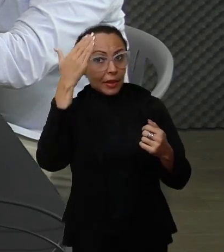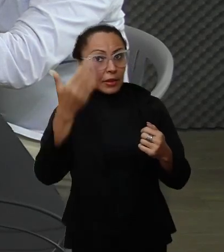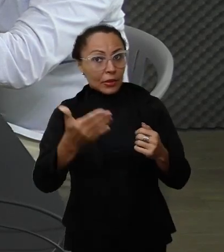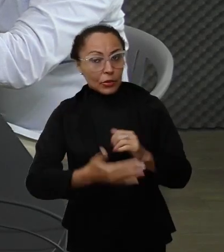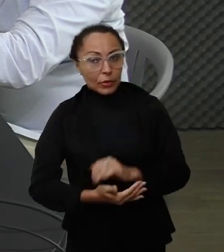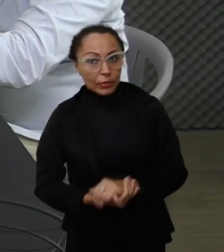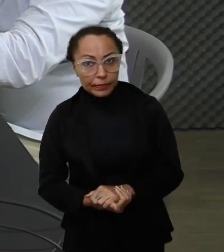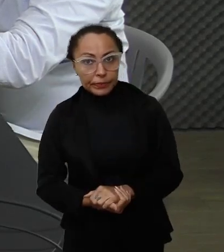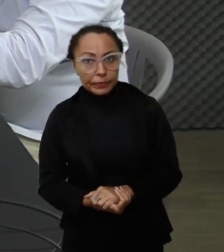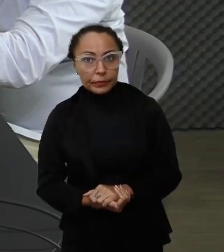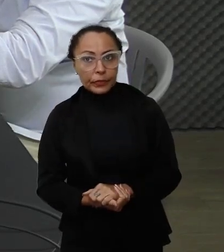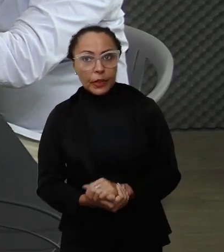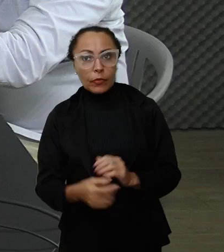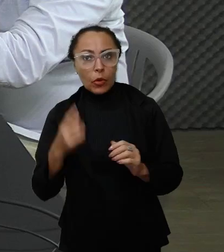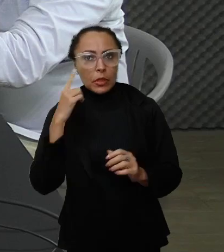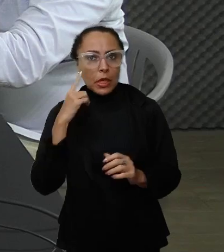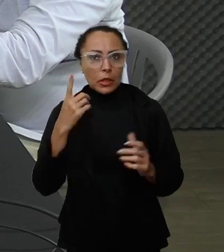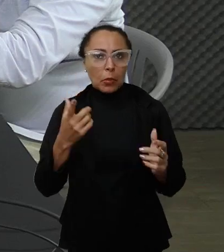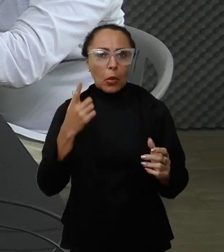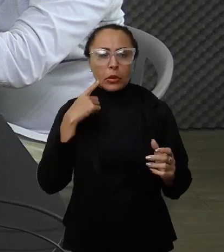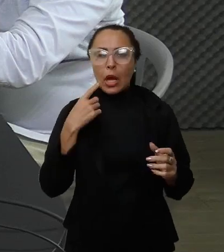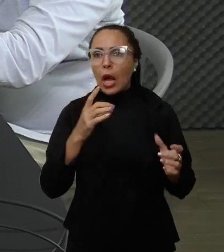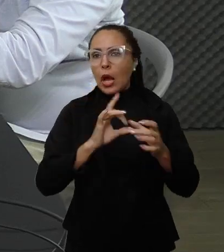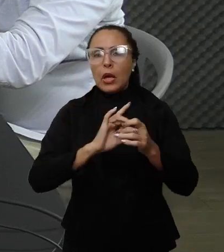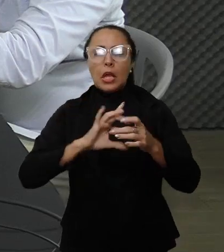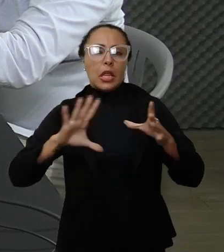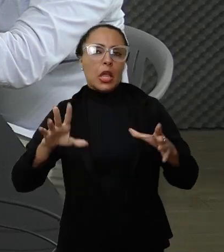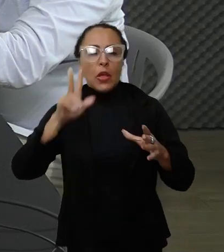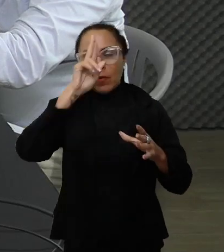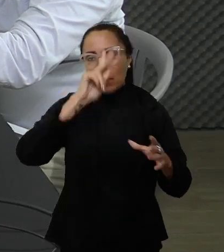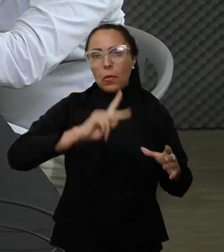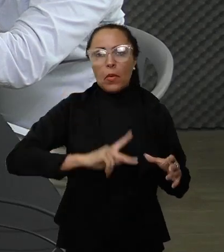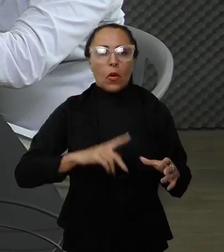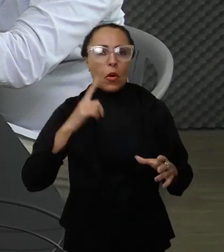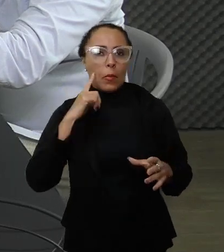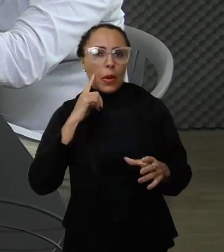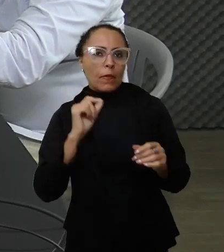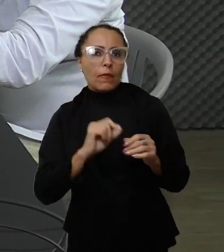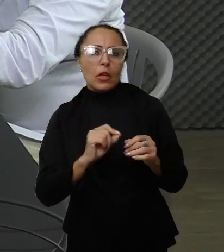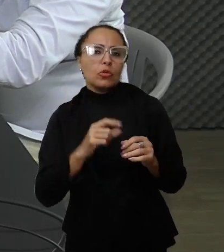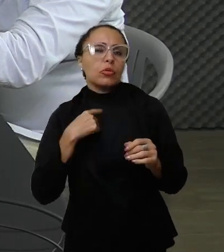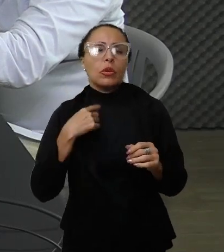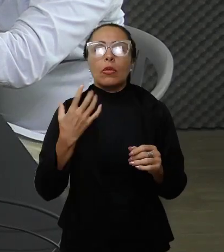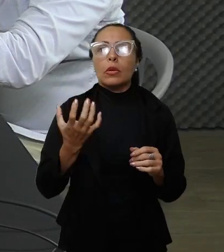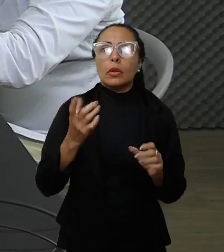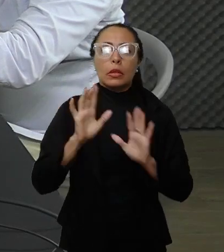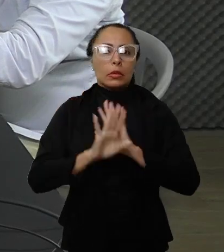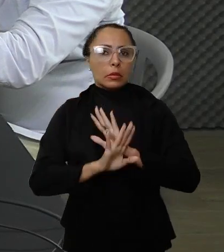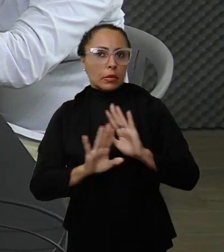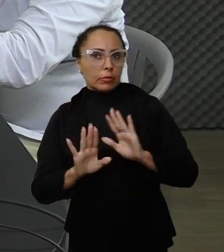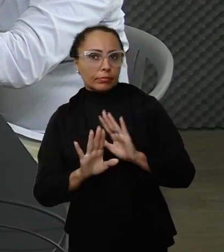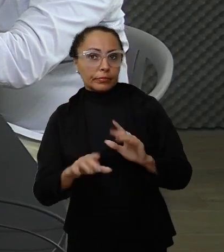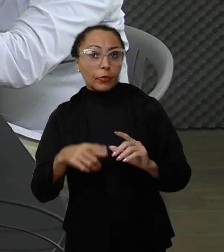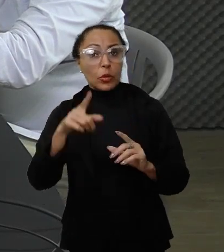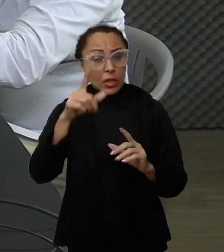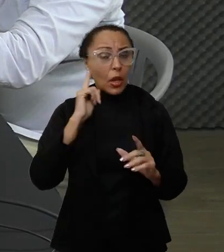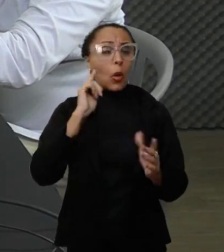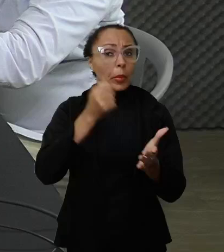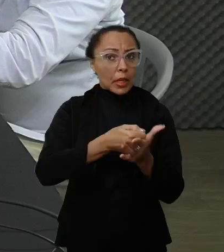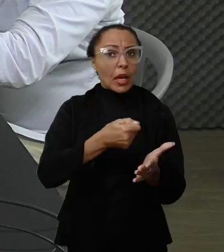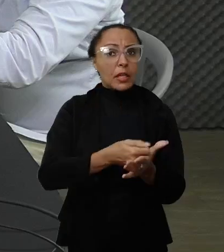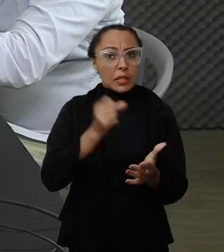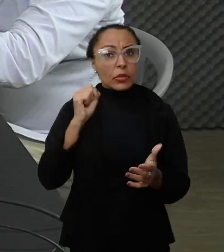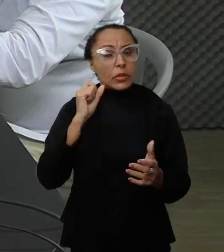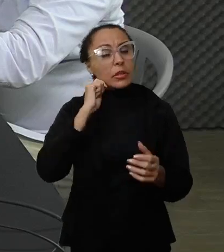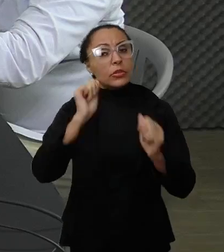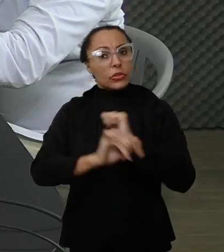você não pode fazer o que você quiser fazer, dar conta do que você quer fazer dentro daquela posição. Então, você tem a obrigação, sim, de